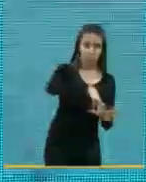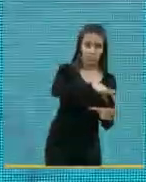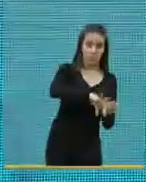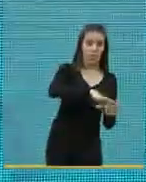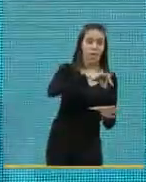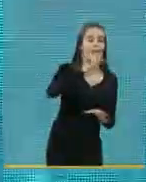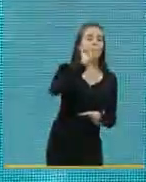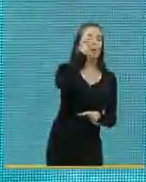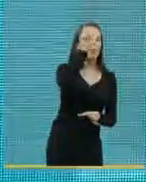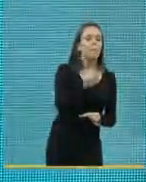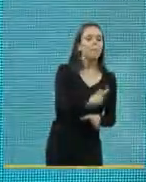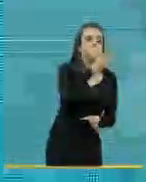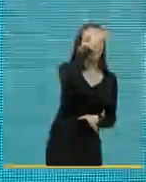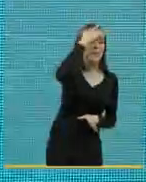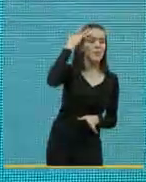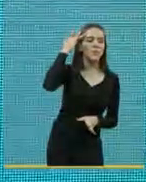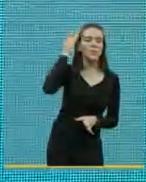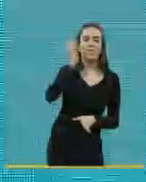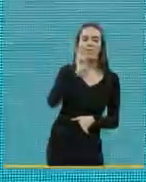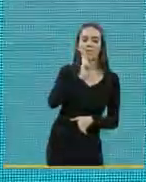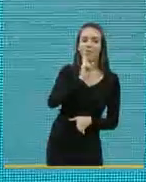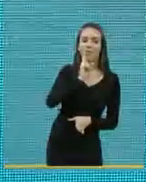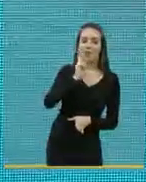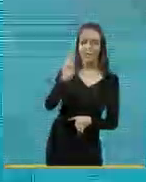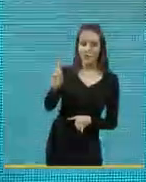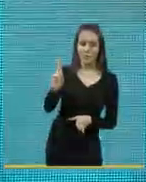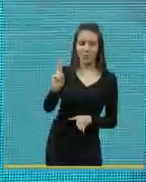tá a resposta à